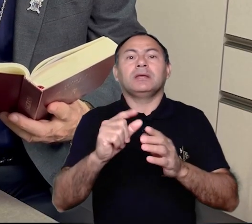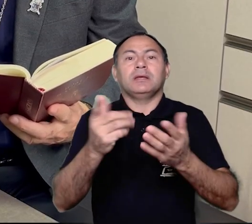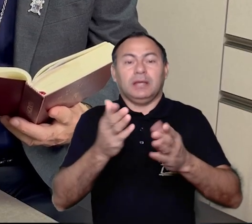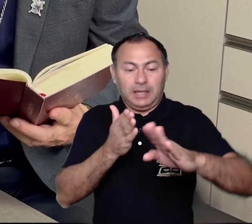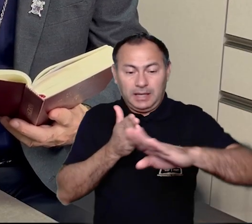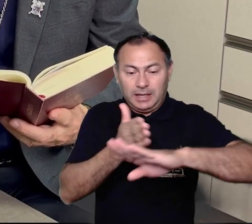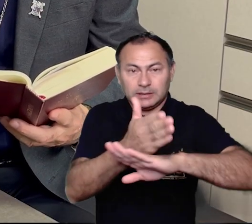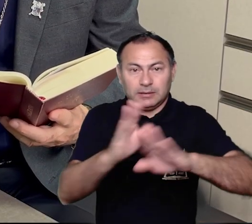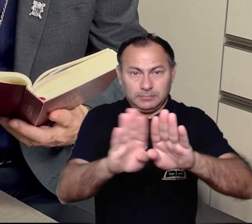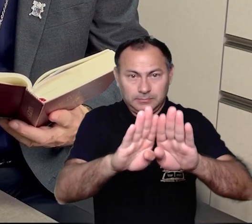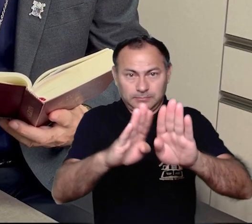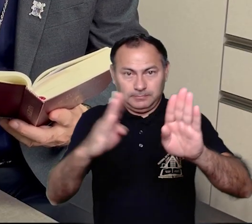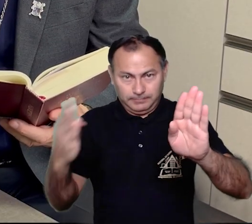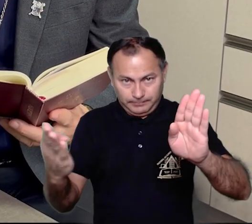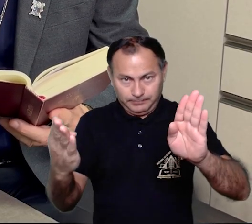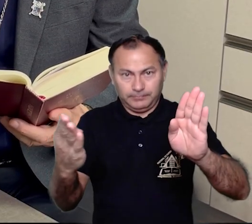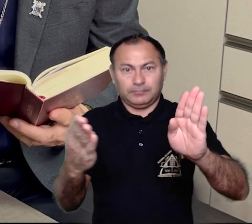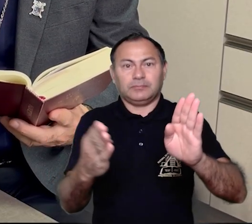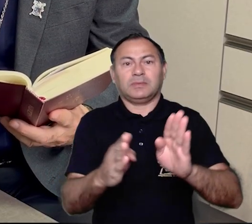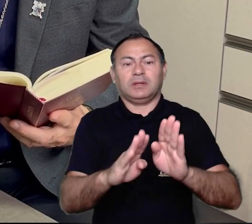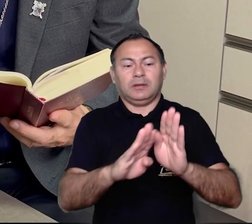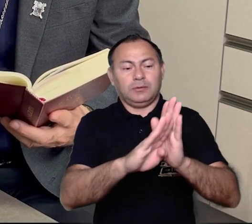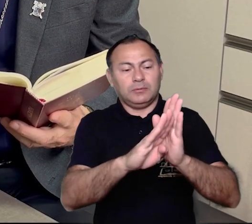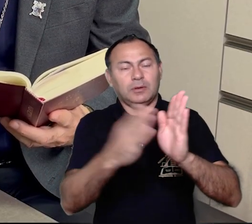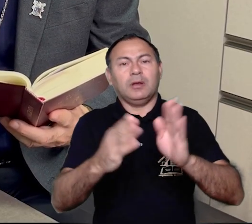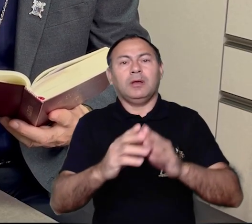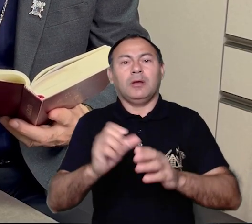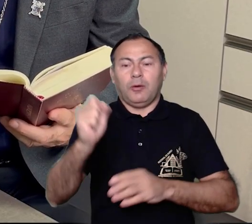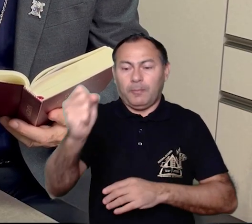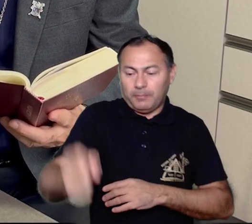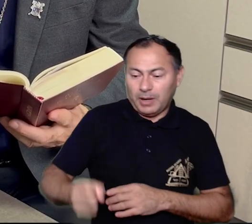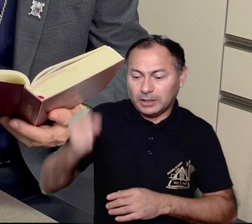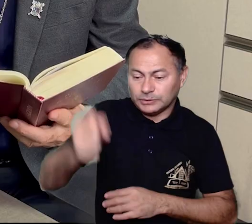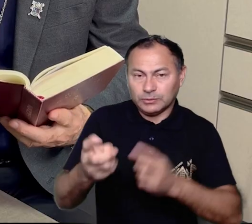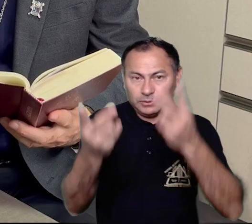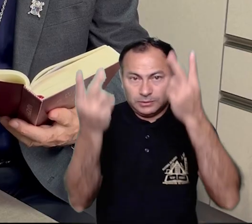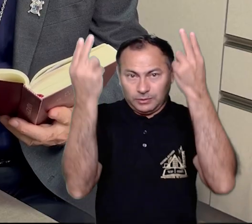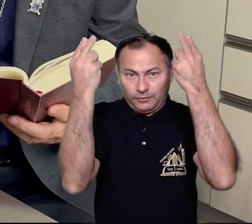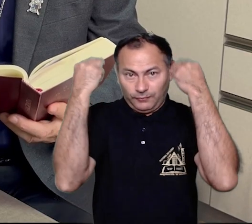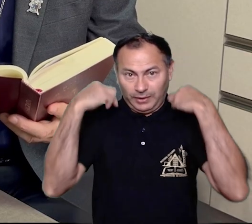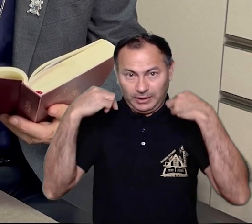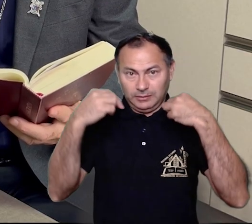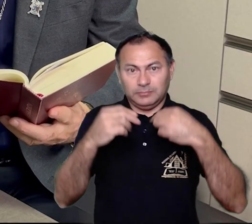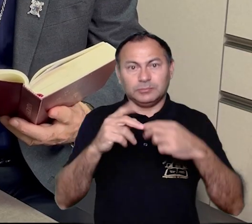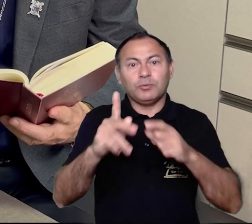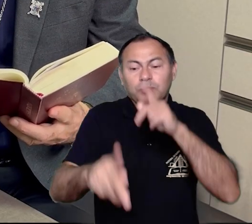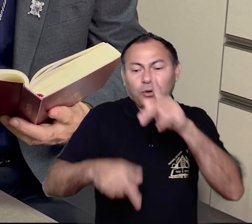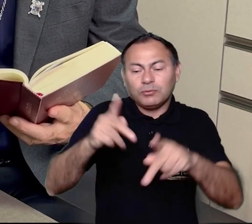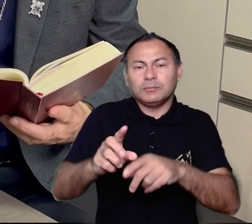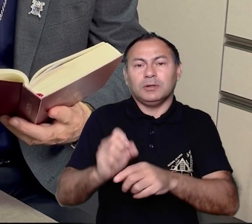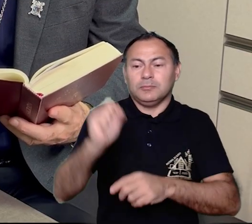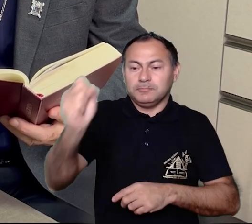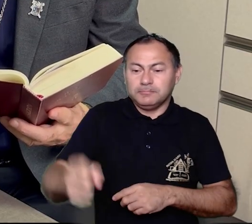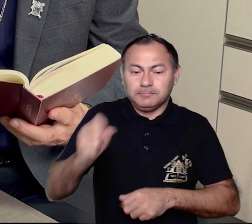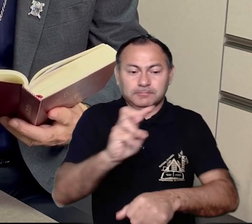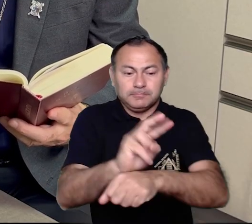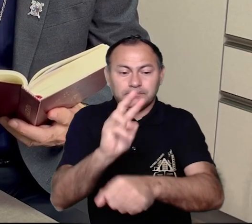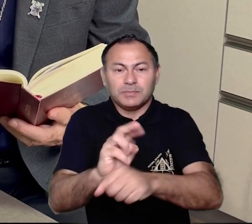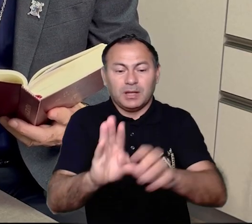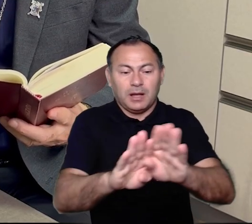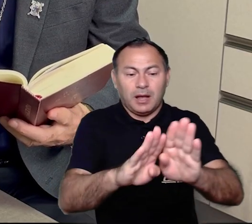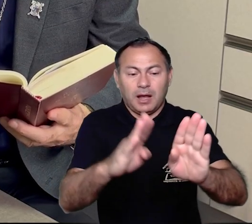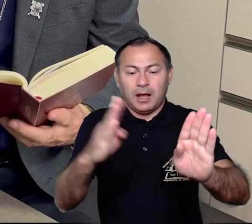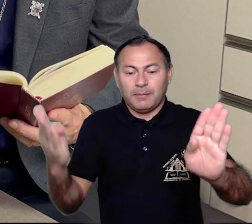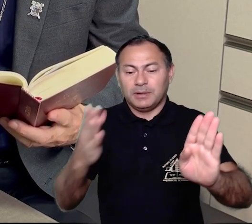Quem, porém, entra pela porta é o pastor das ovelhas. Para este, o pastor